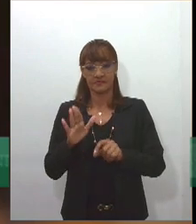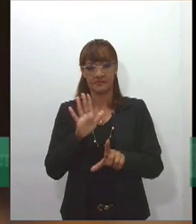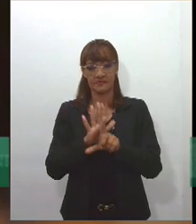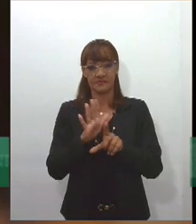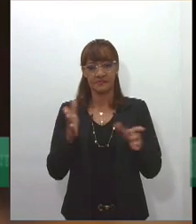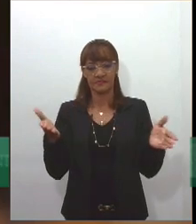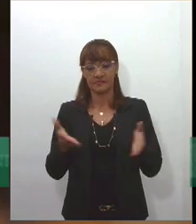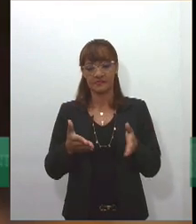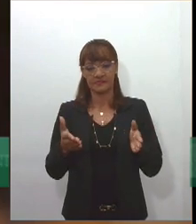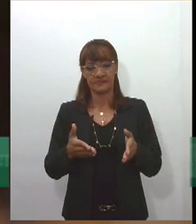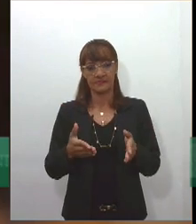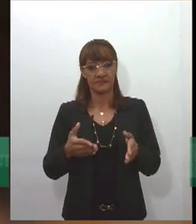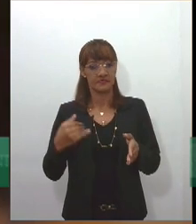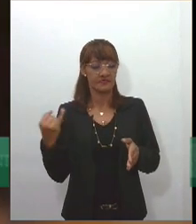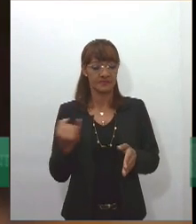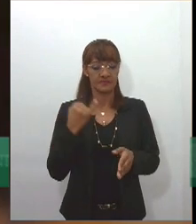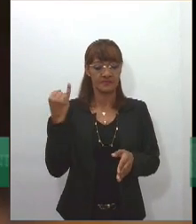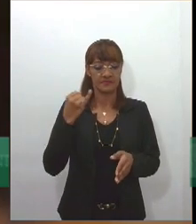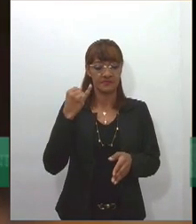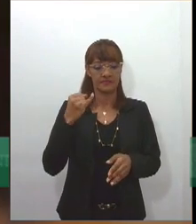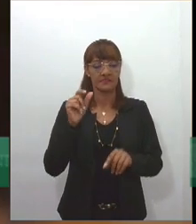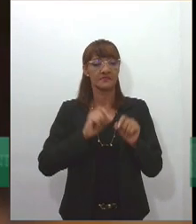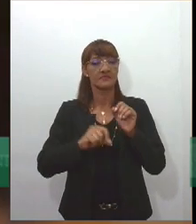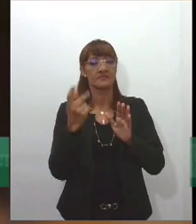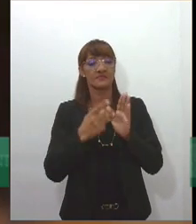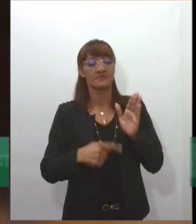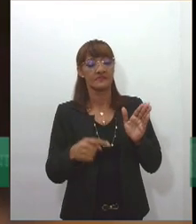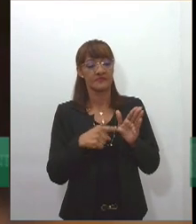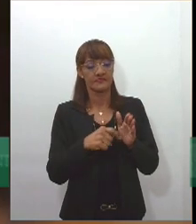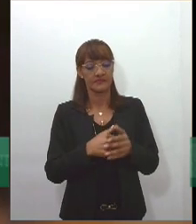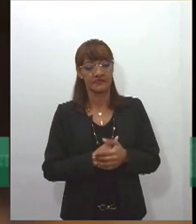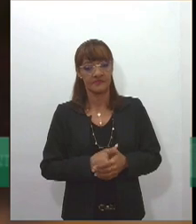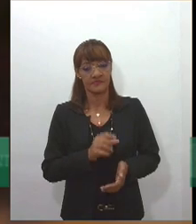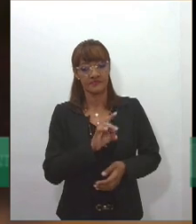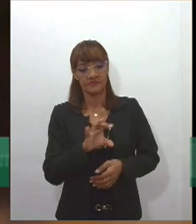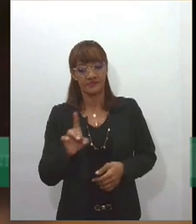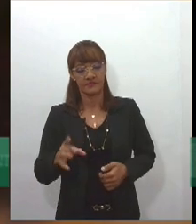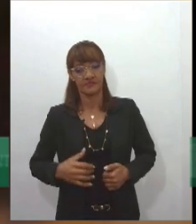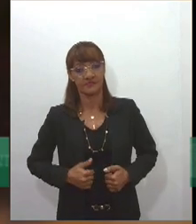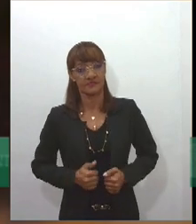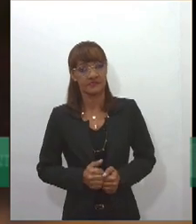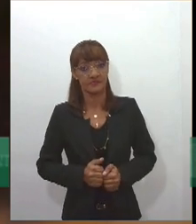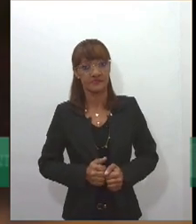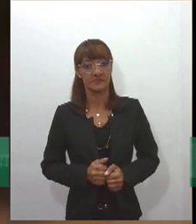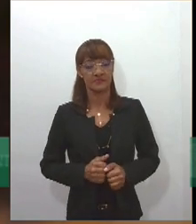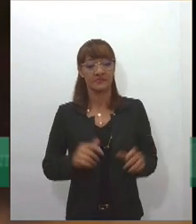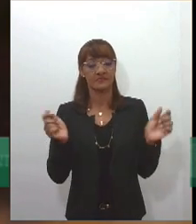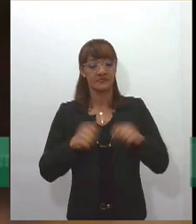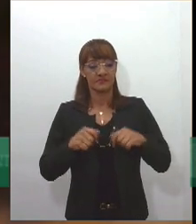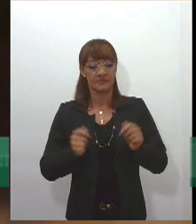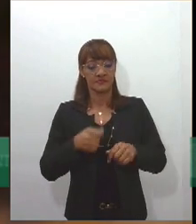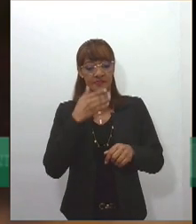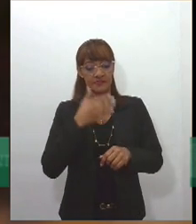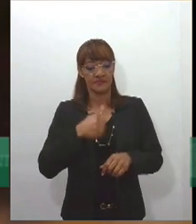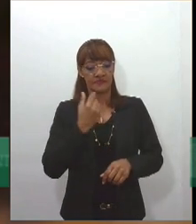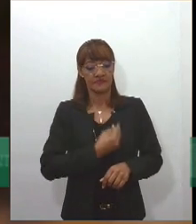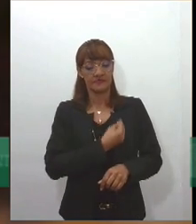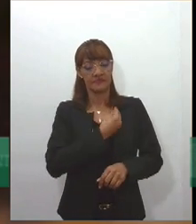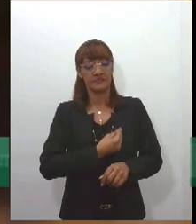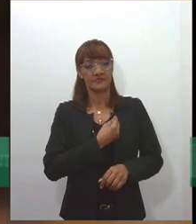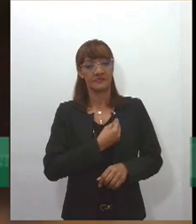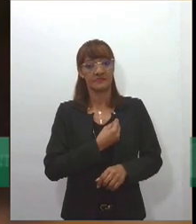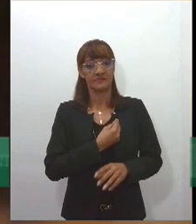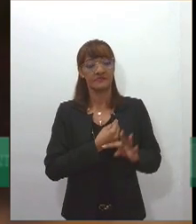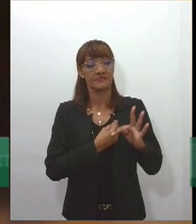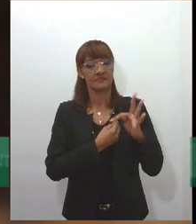ponto muito positivo desse projeto Ah e isso Vai facilitar Realmente a vida das empresas do ponto de vista